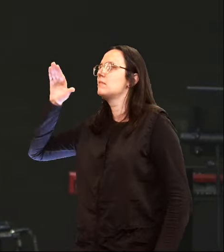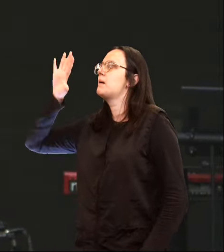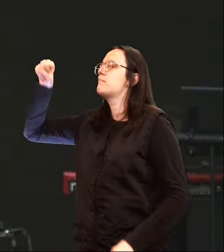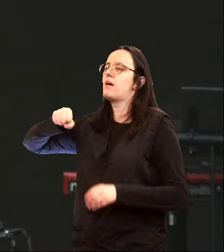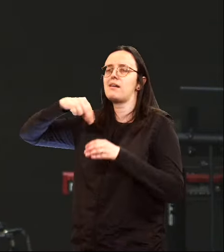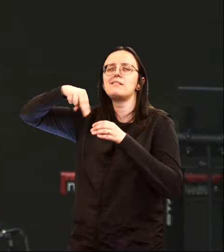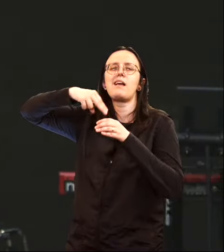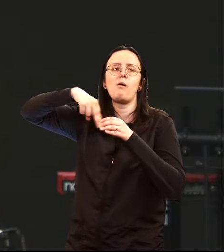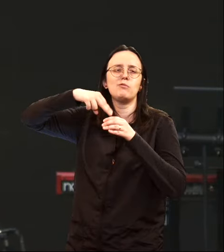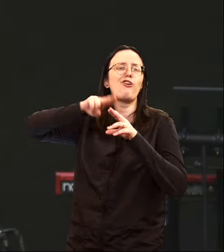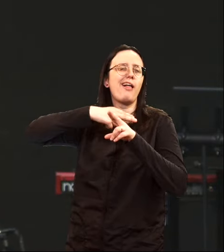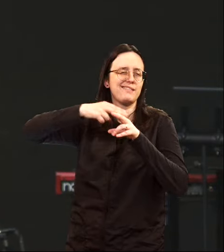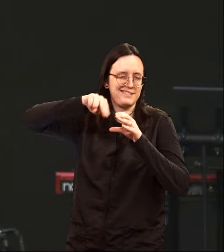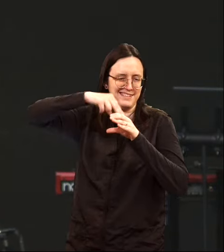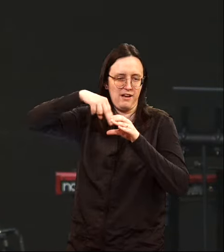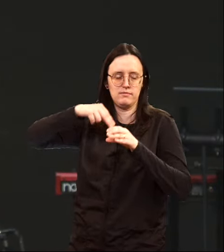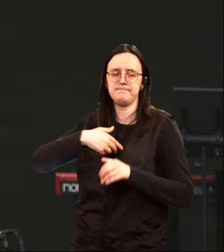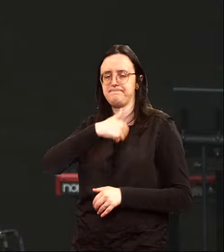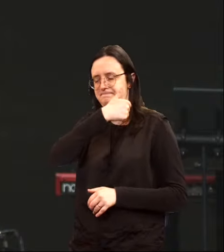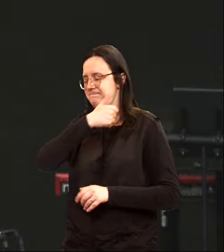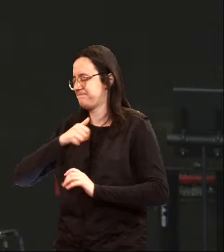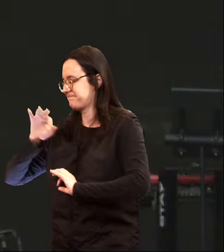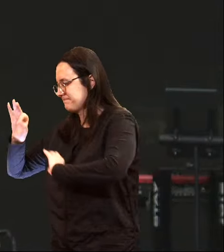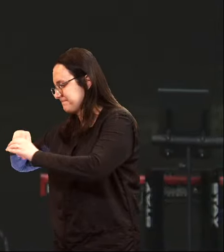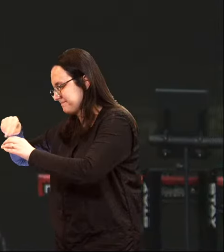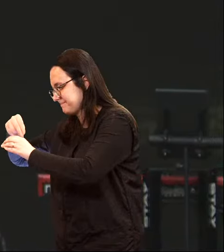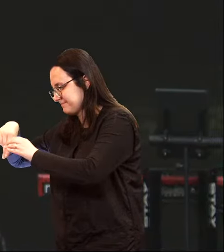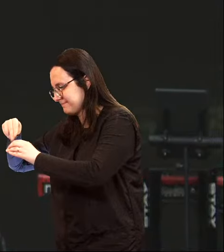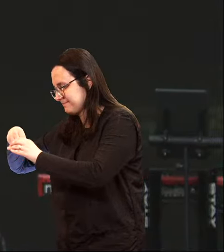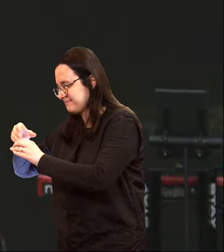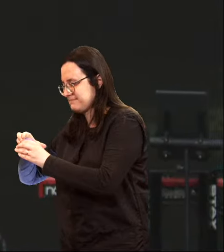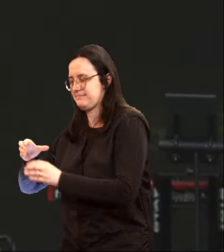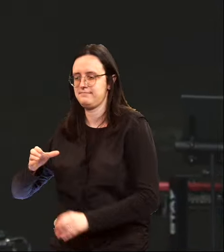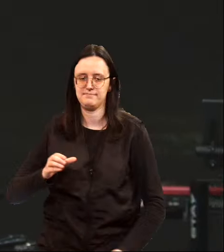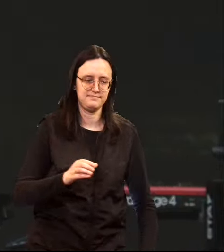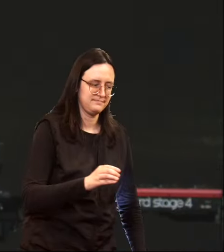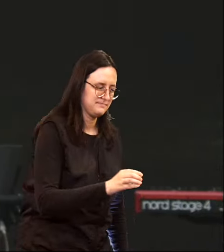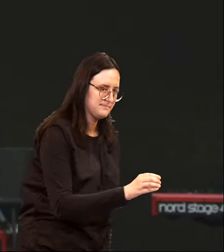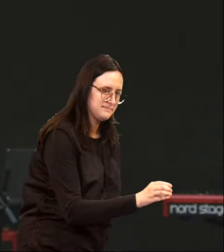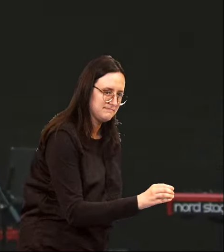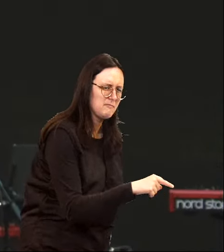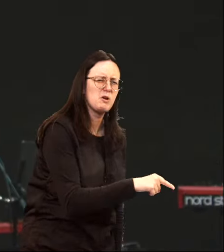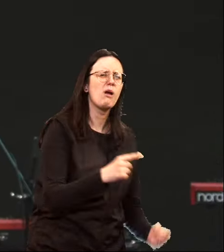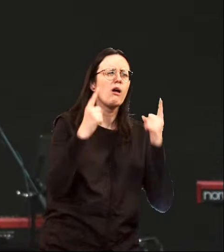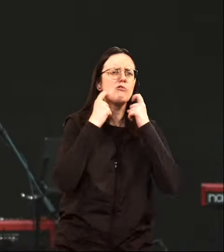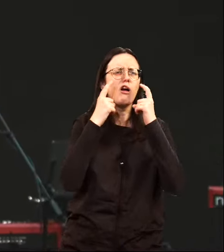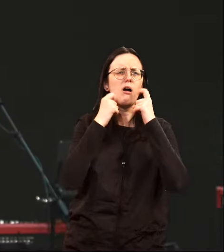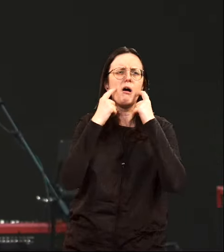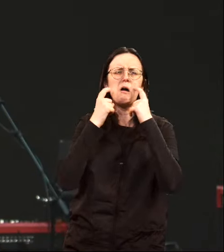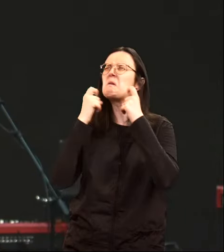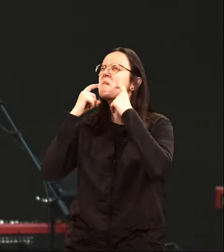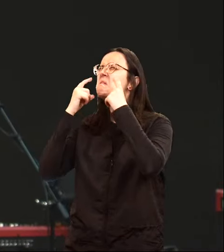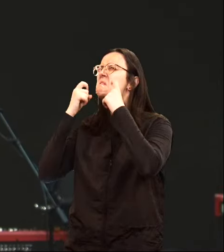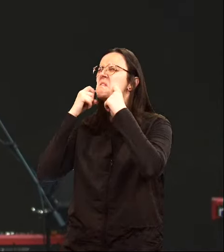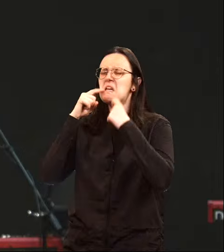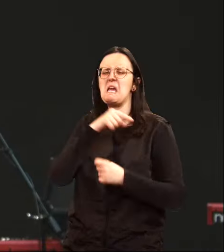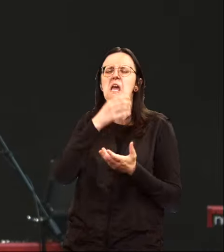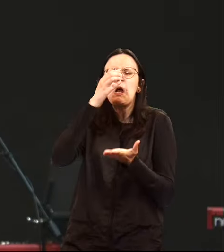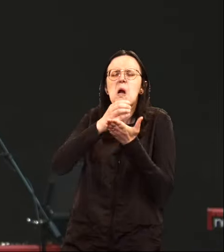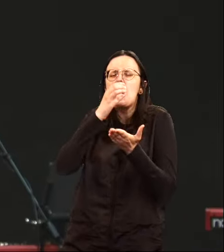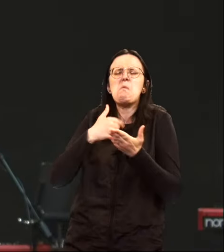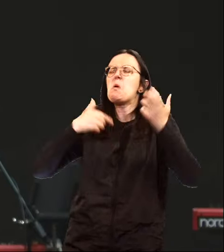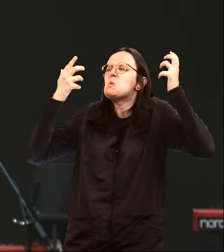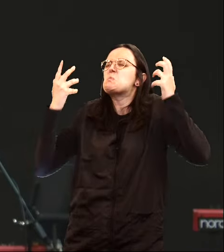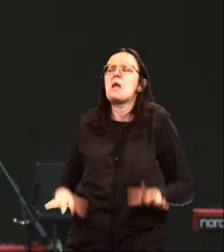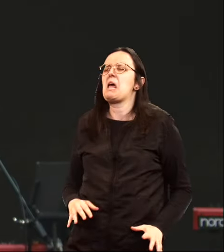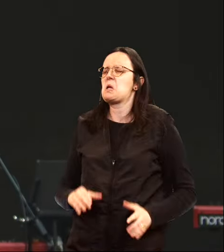de Nescau, aí você vai lá, prepara um Nescauzinho para ele que ele está pedindo, você entrega para ele, daí ele começa a chorar, porque ele queria